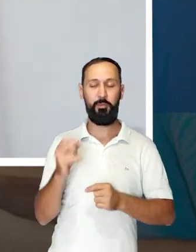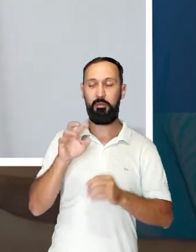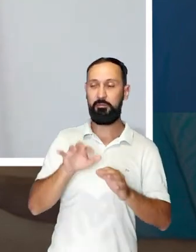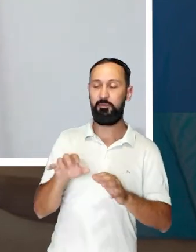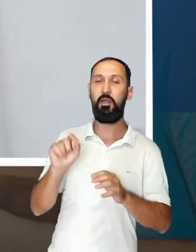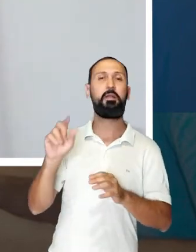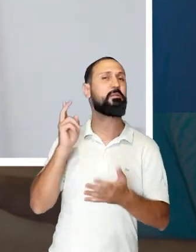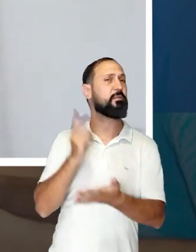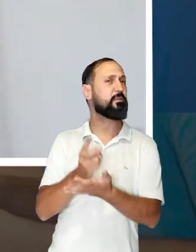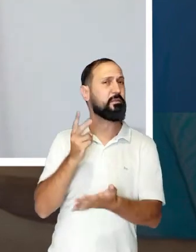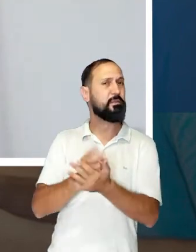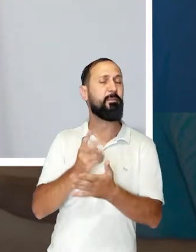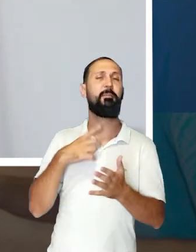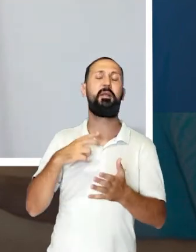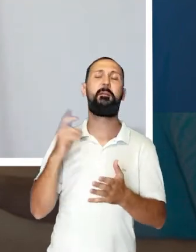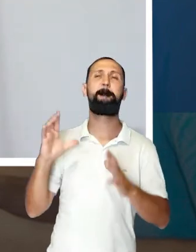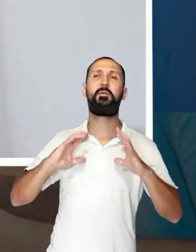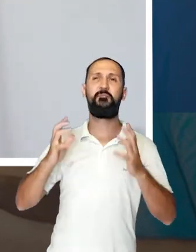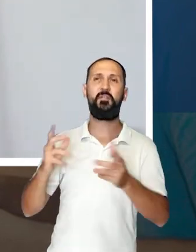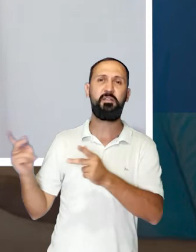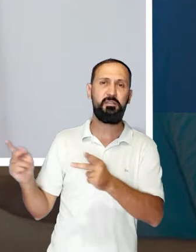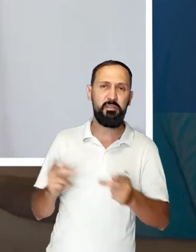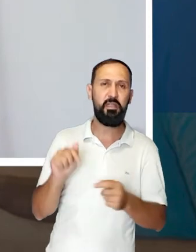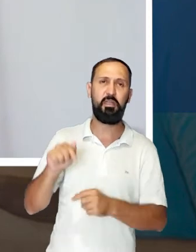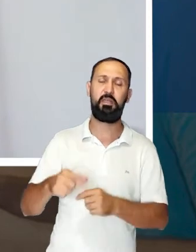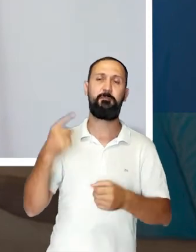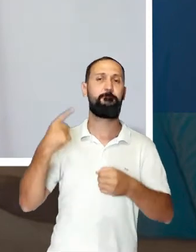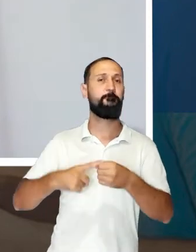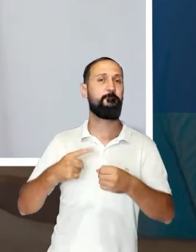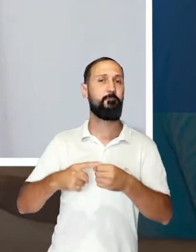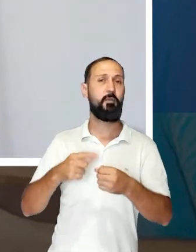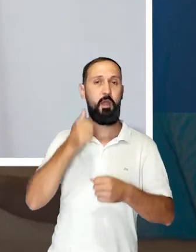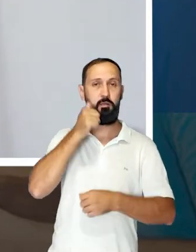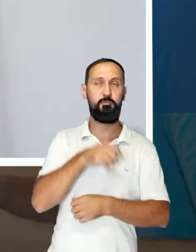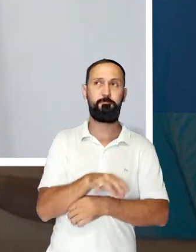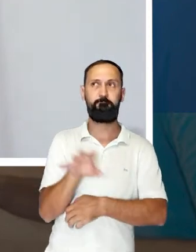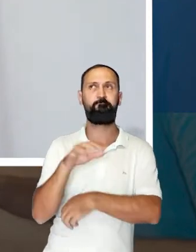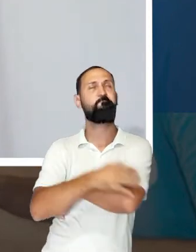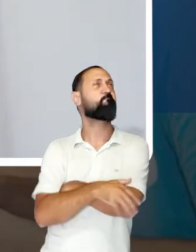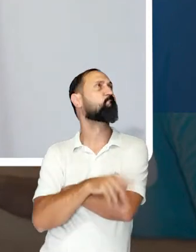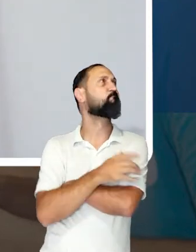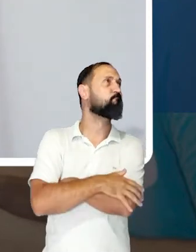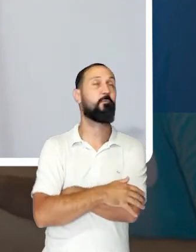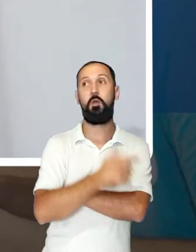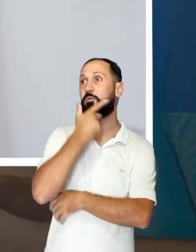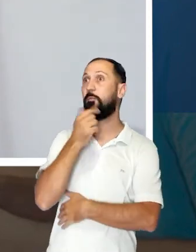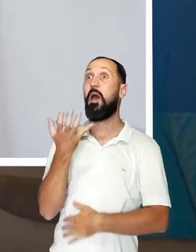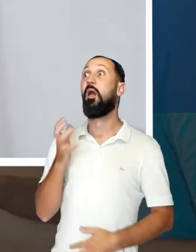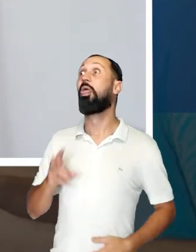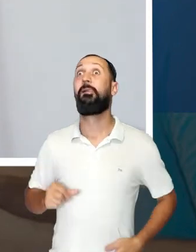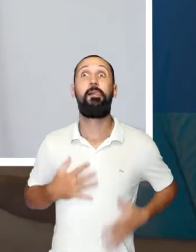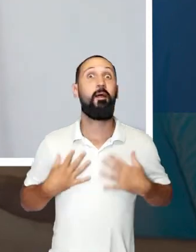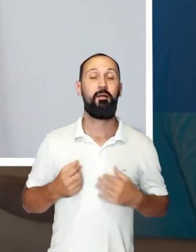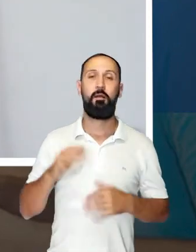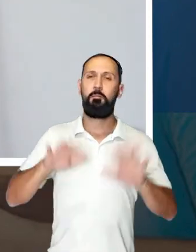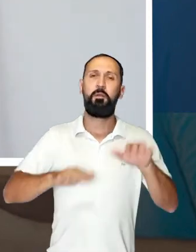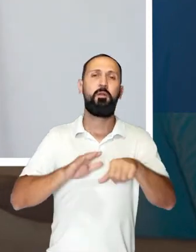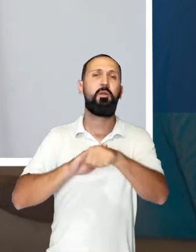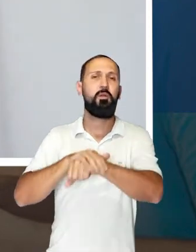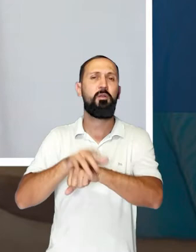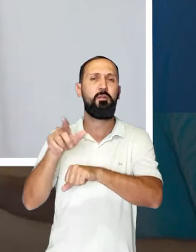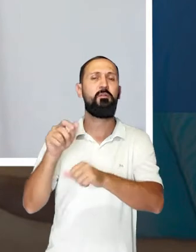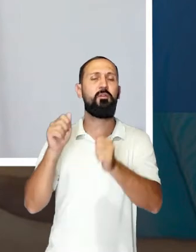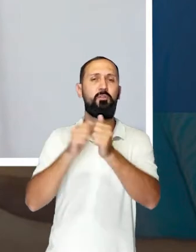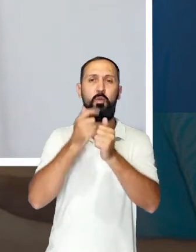Grand Bausca. Era convidada para todas as festas do topo da cidade. Enciumava as mulheres e desejada pelos homens. Certa